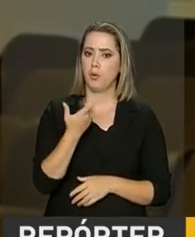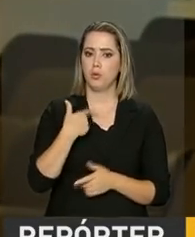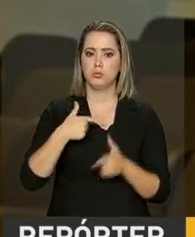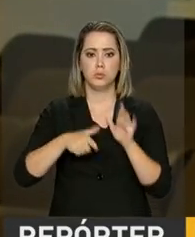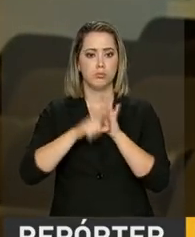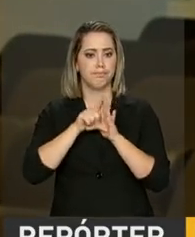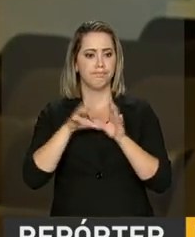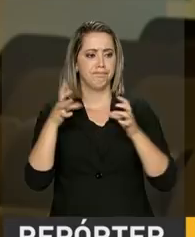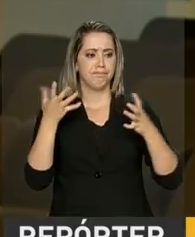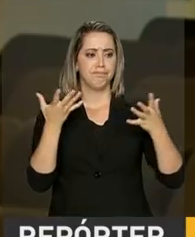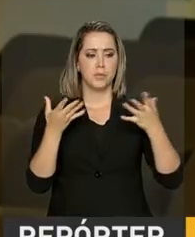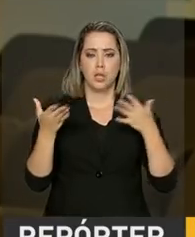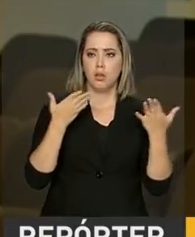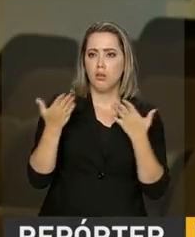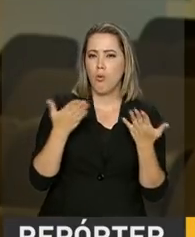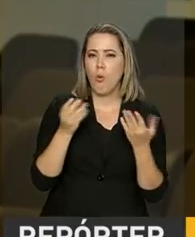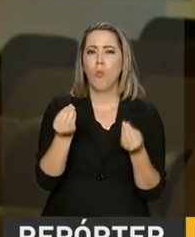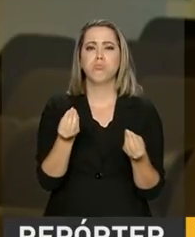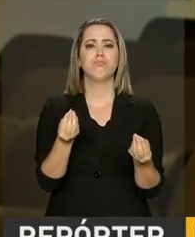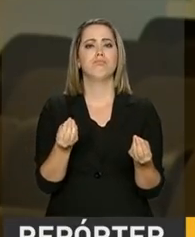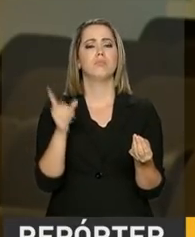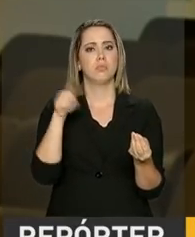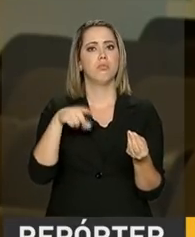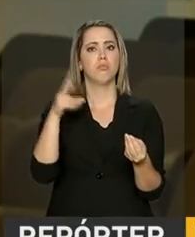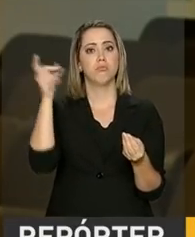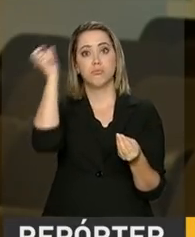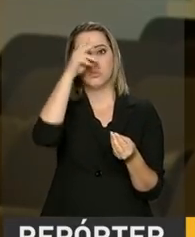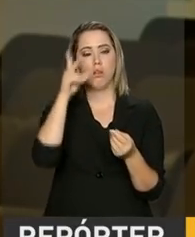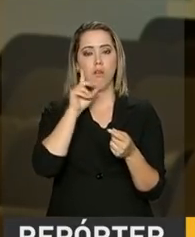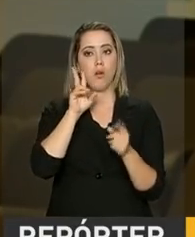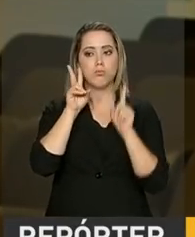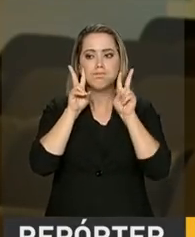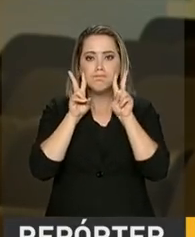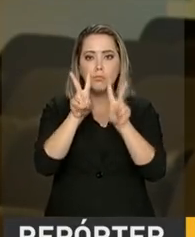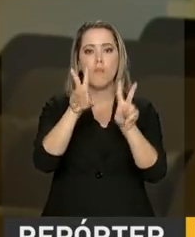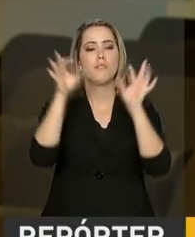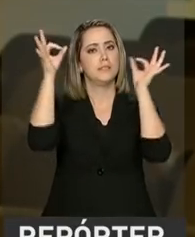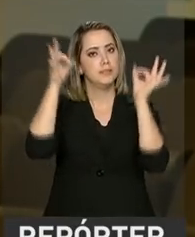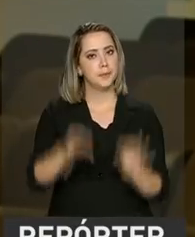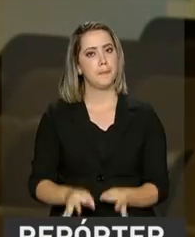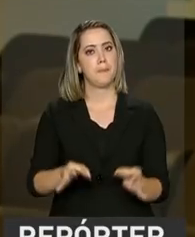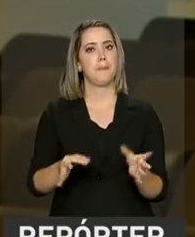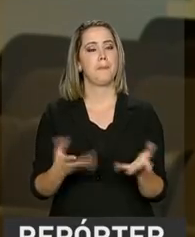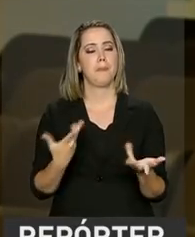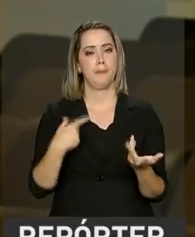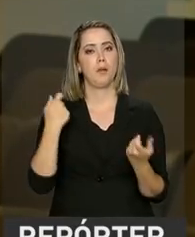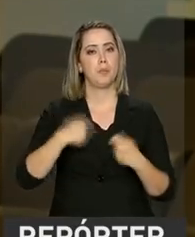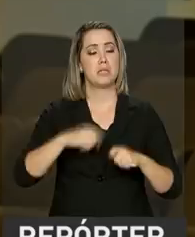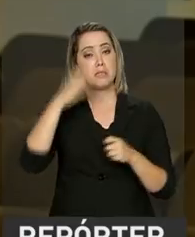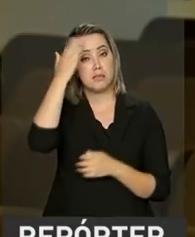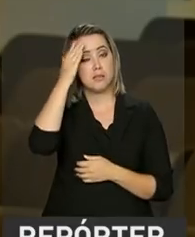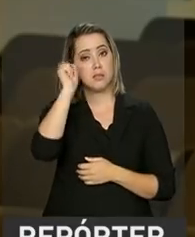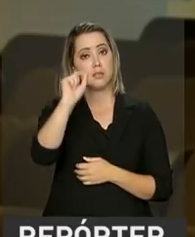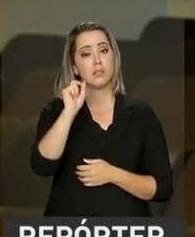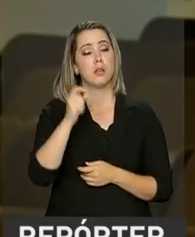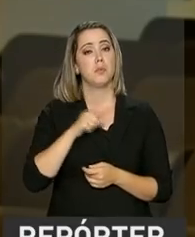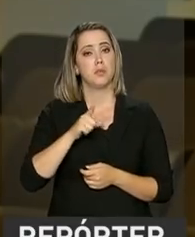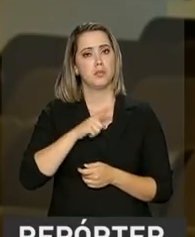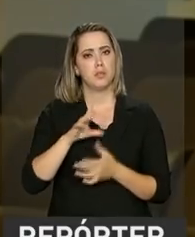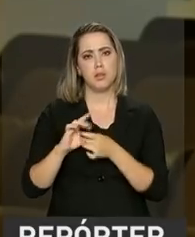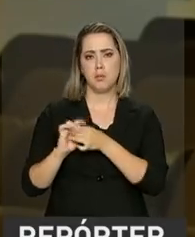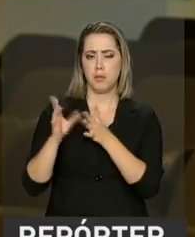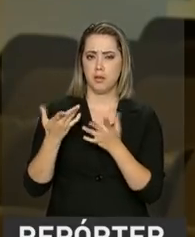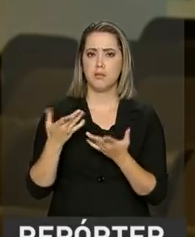área nebulosa e passa a ter uma uma visão real concreta do que você precisa fazer para obter determinada